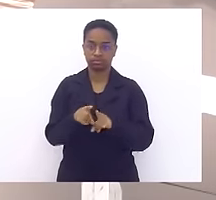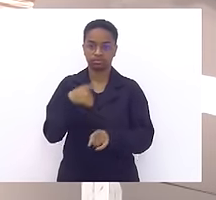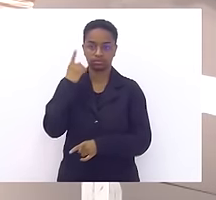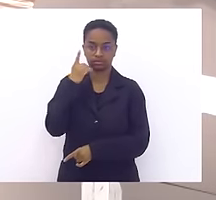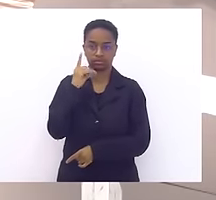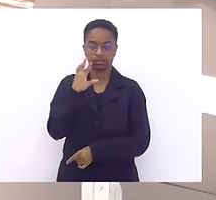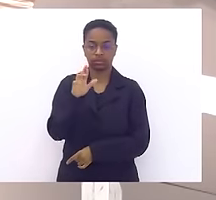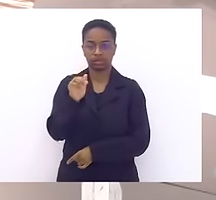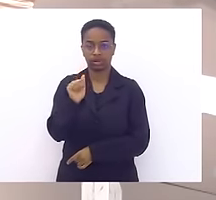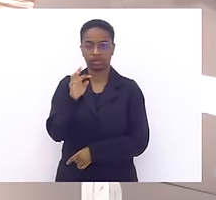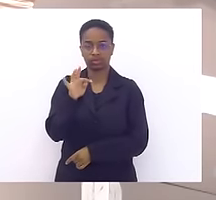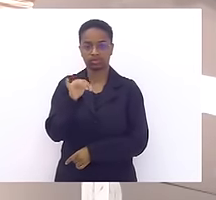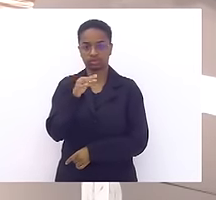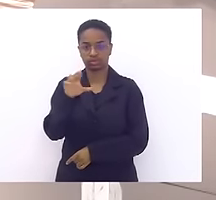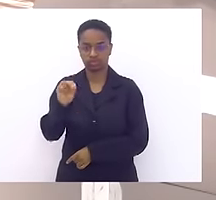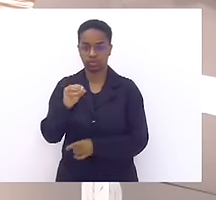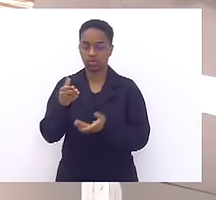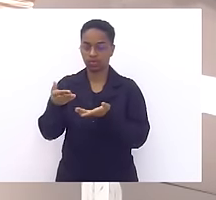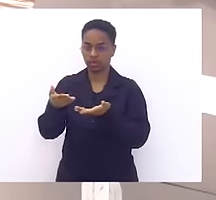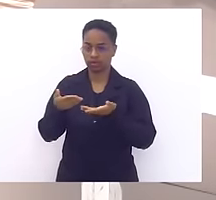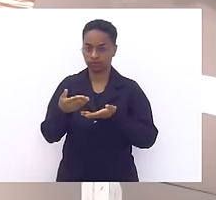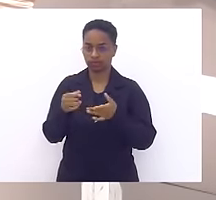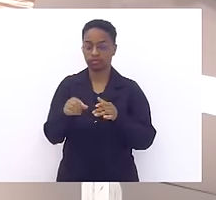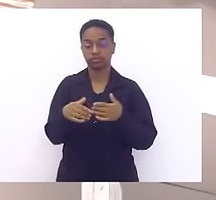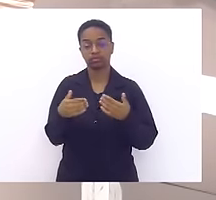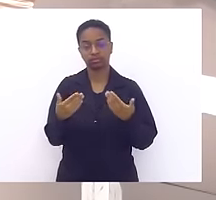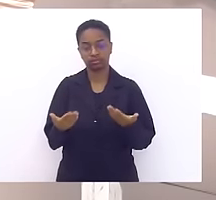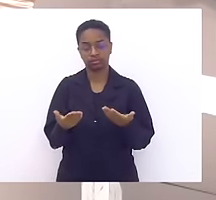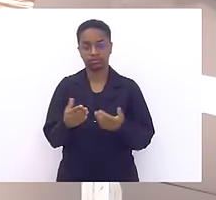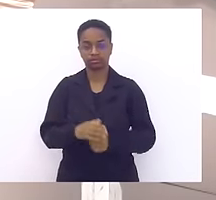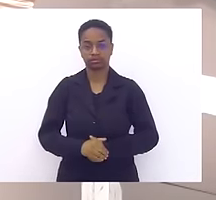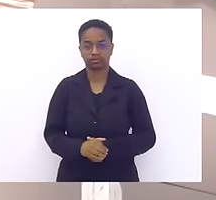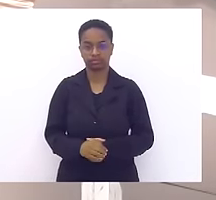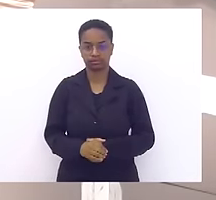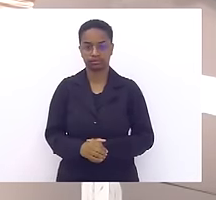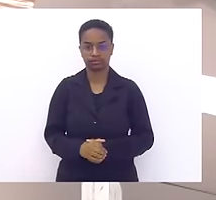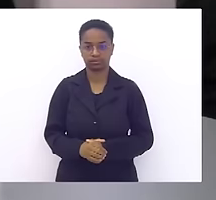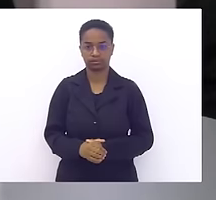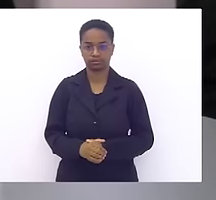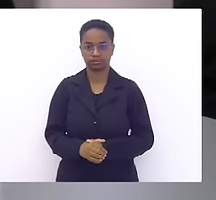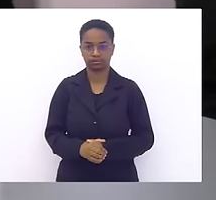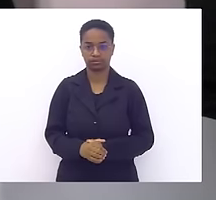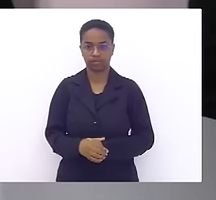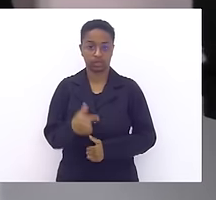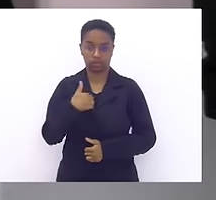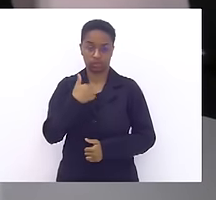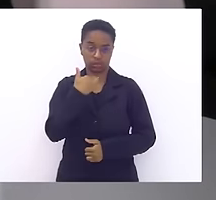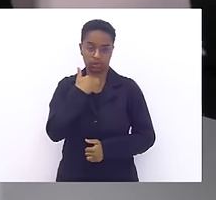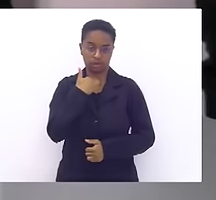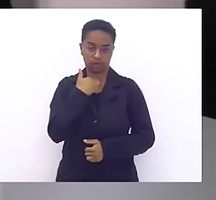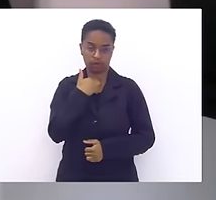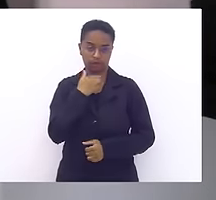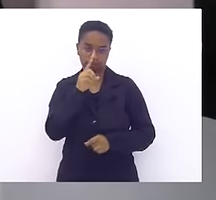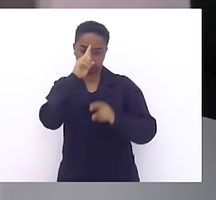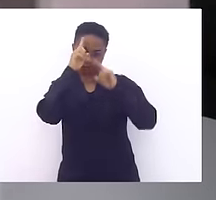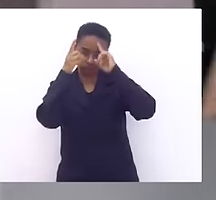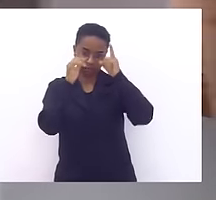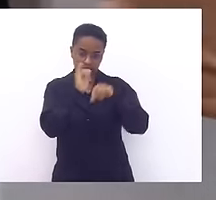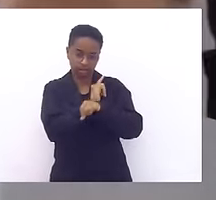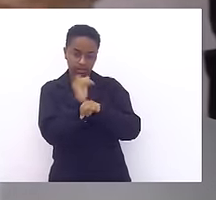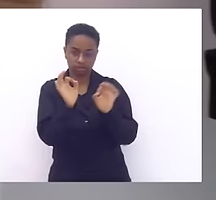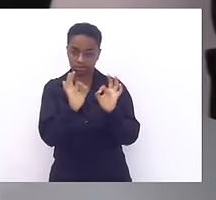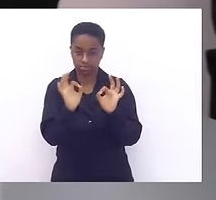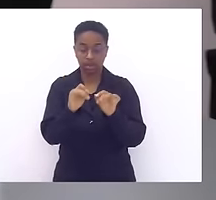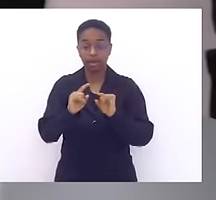aqui nos convidou E aí Deputado não podendo improvisar né é